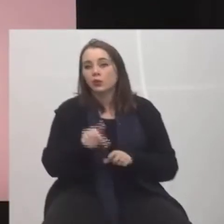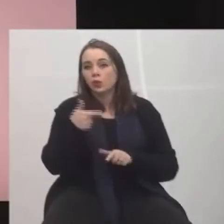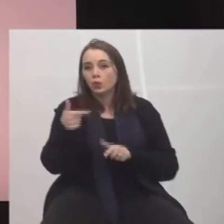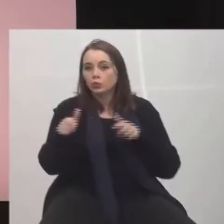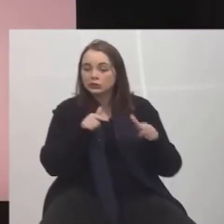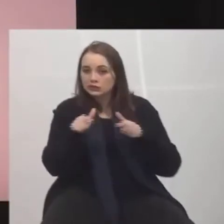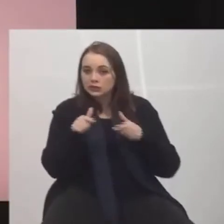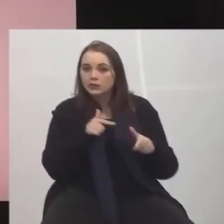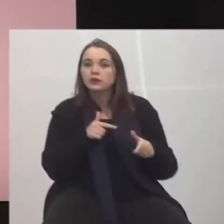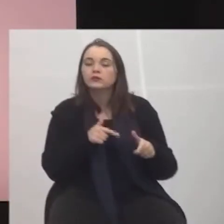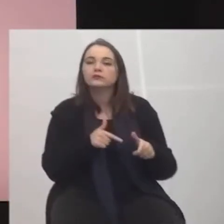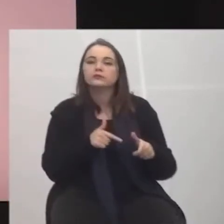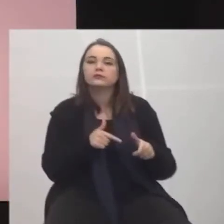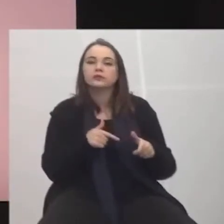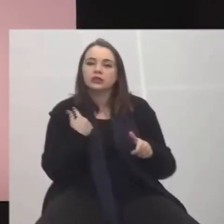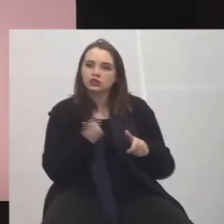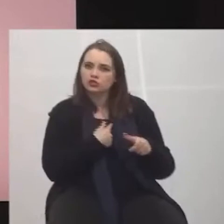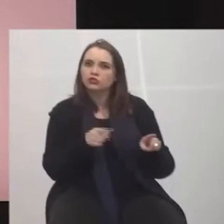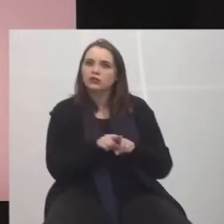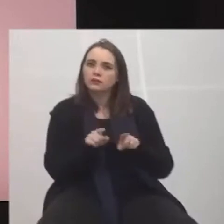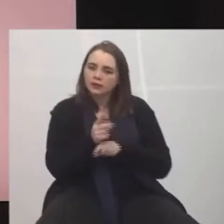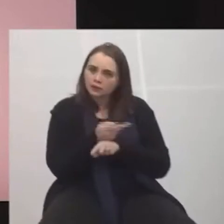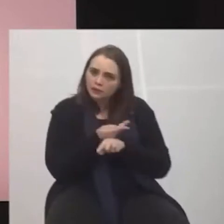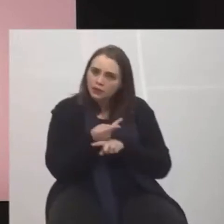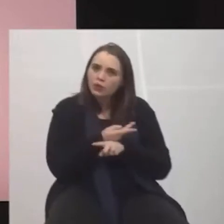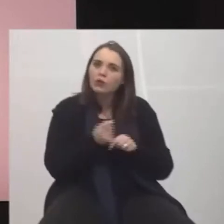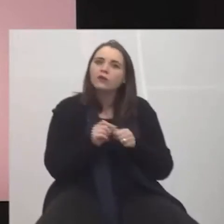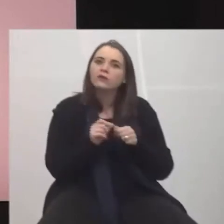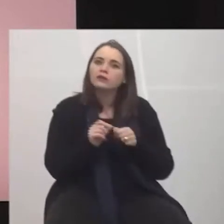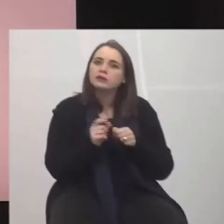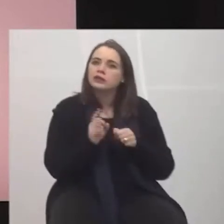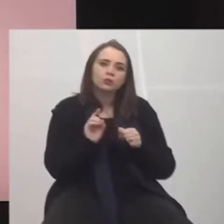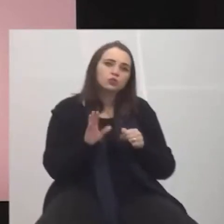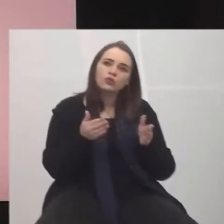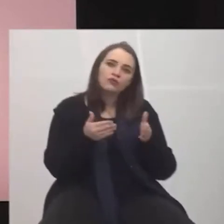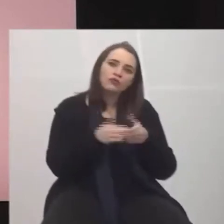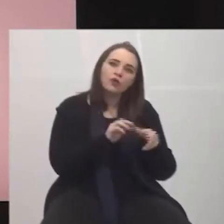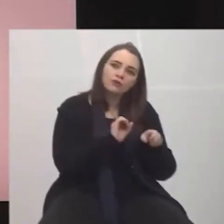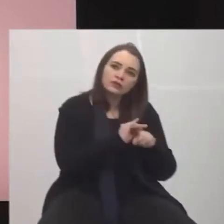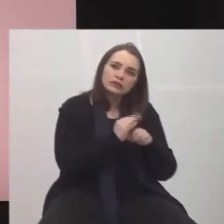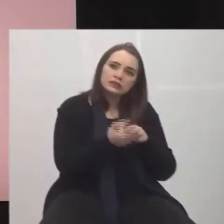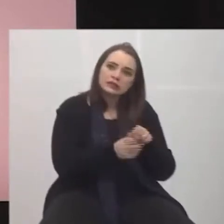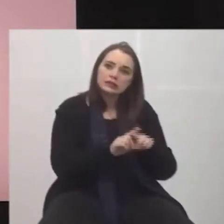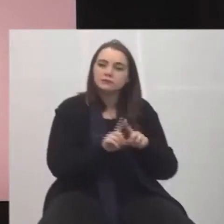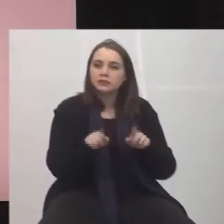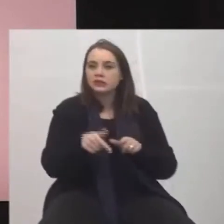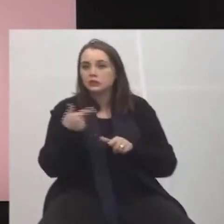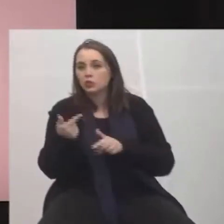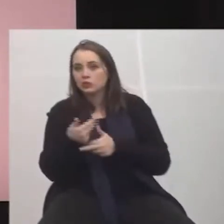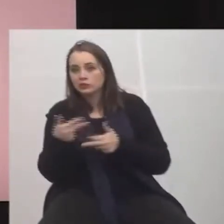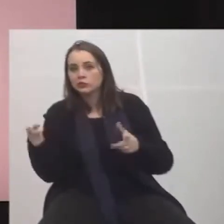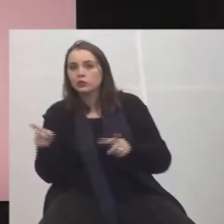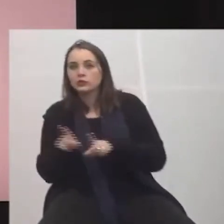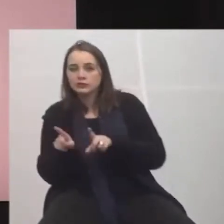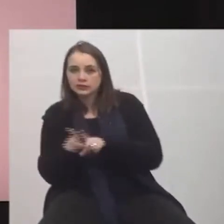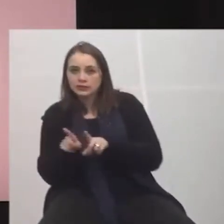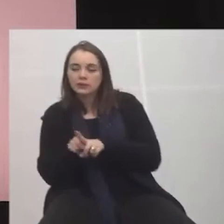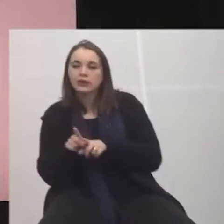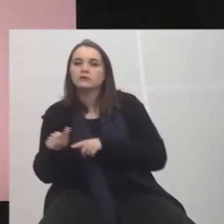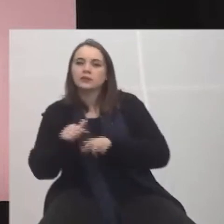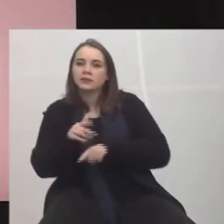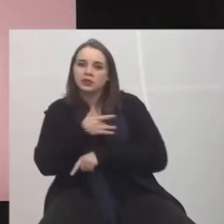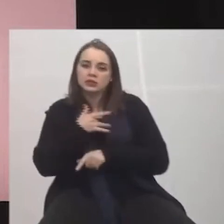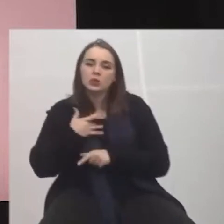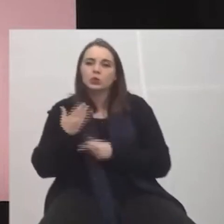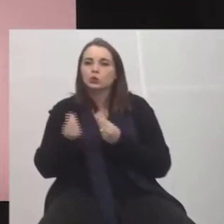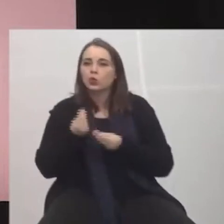que a gente também quis buscar, não só um foco na pandemia, mas nas outras ações de saúde,